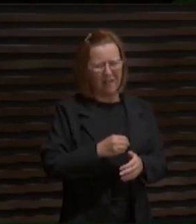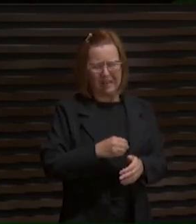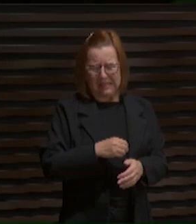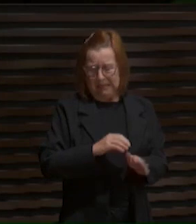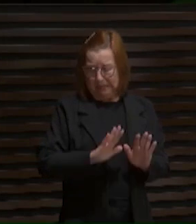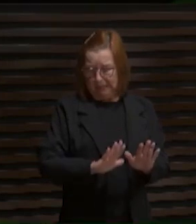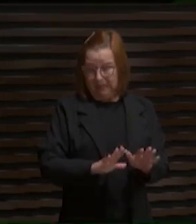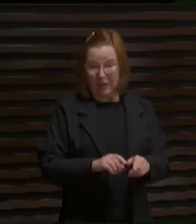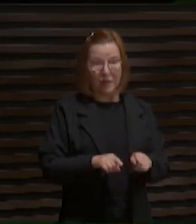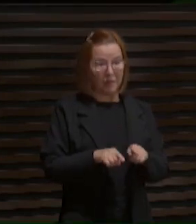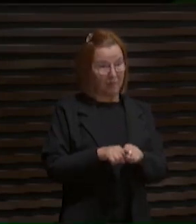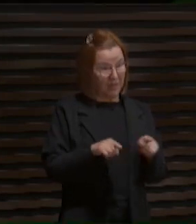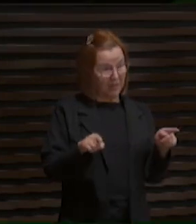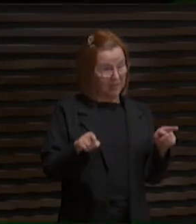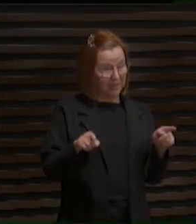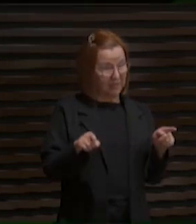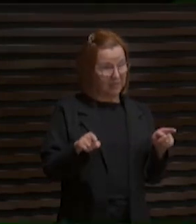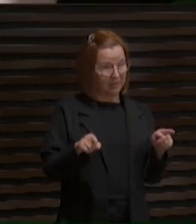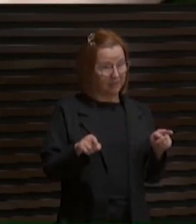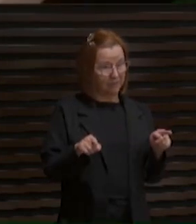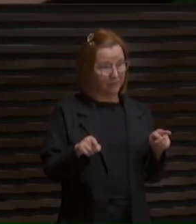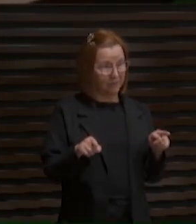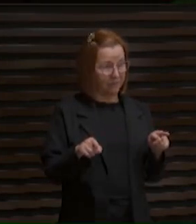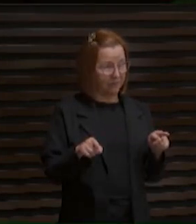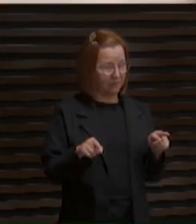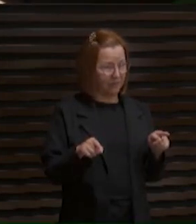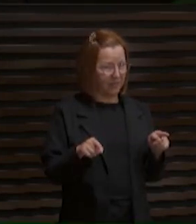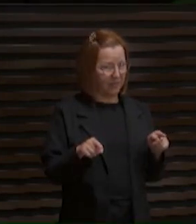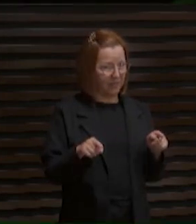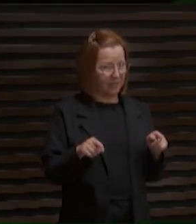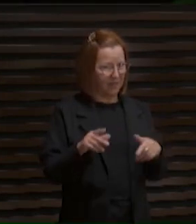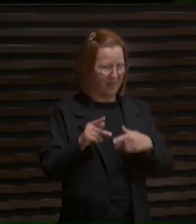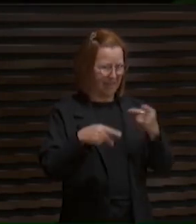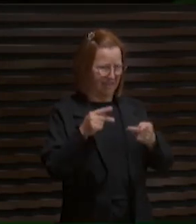Mas somar a isso uma blasfêmia dessa,